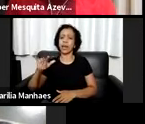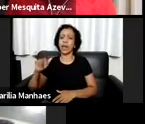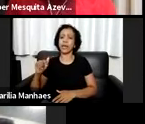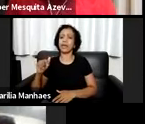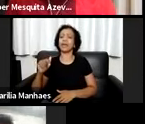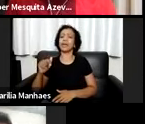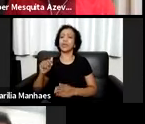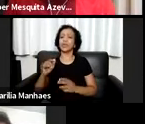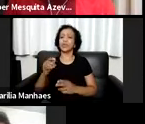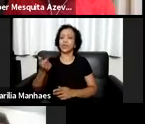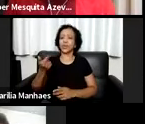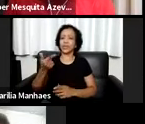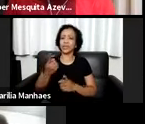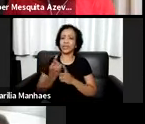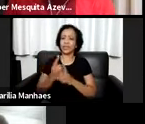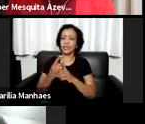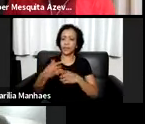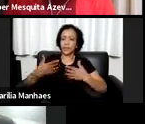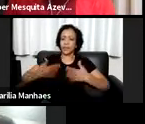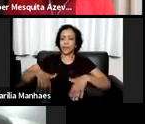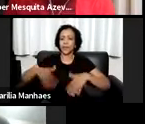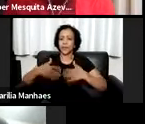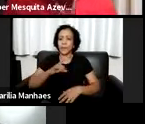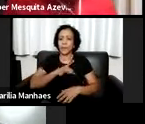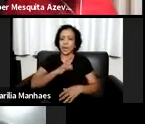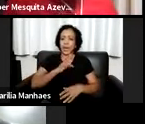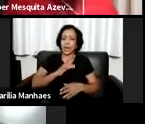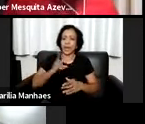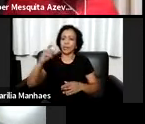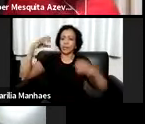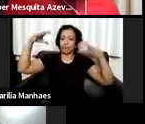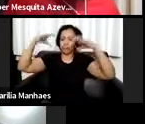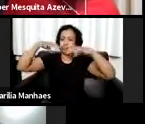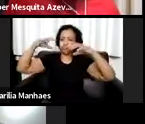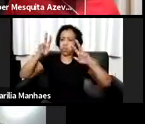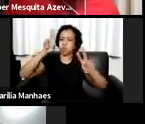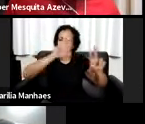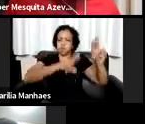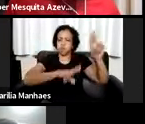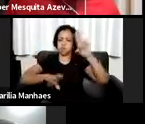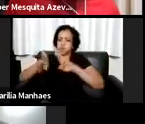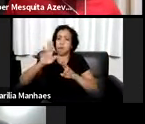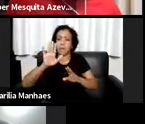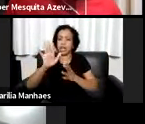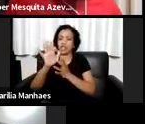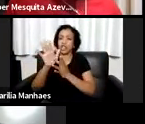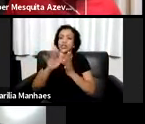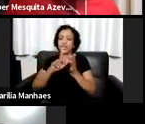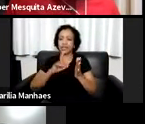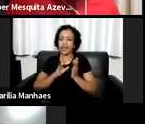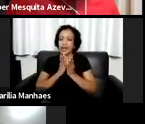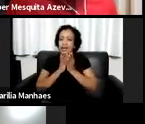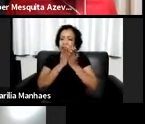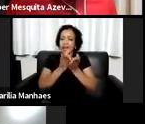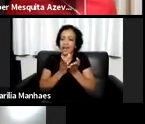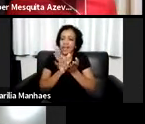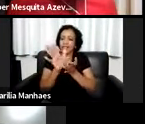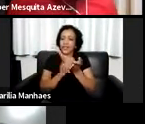tempestade, mas Jesus está no barco. E então, ao clamarem ao Senhor